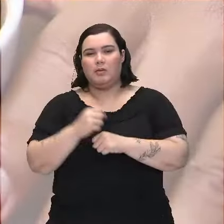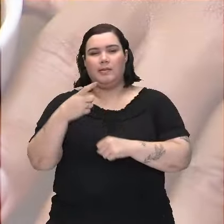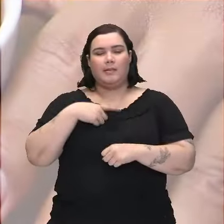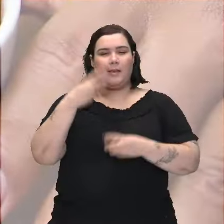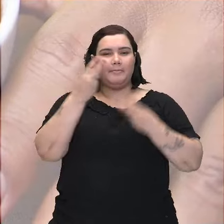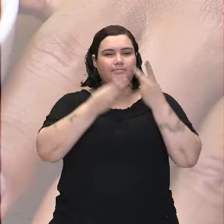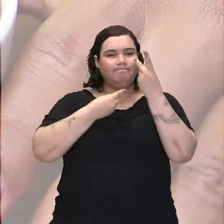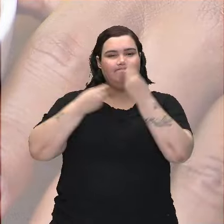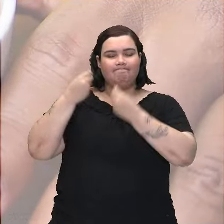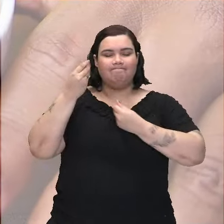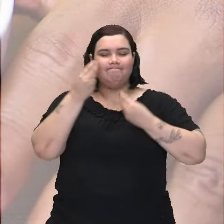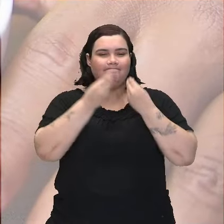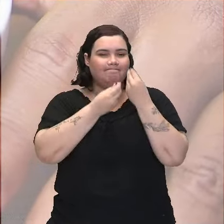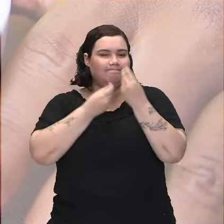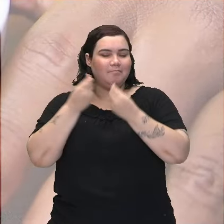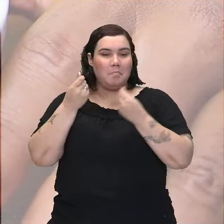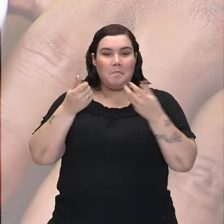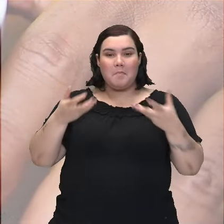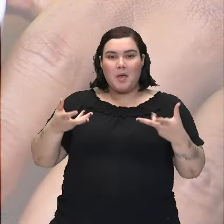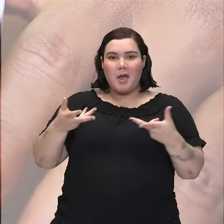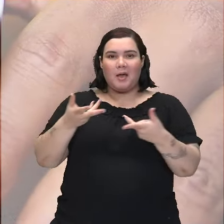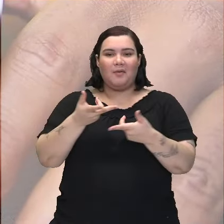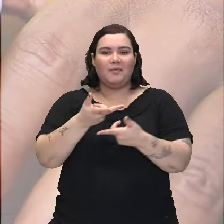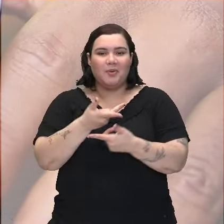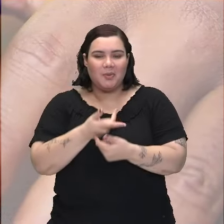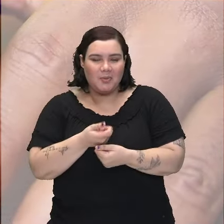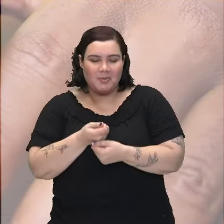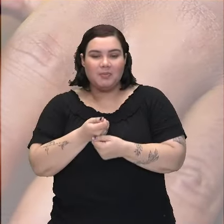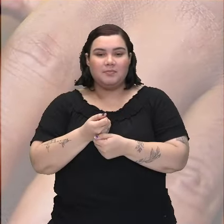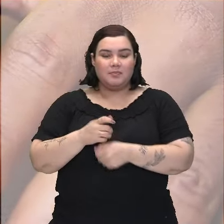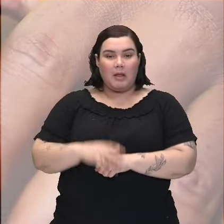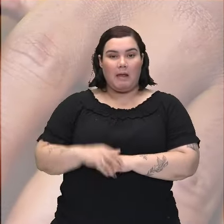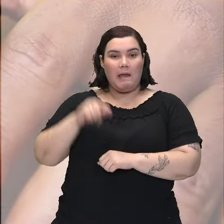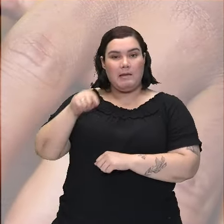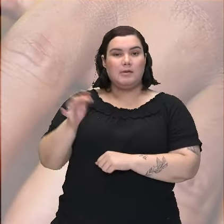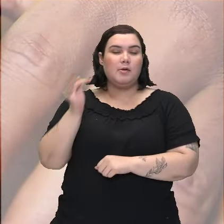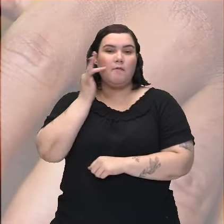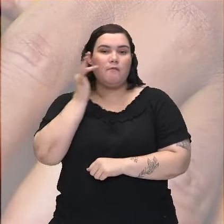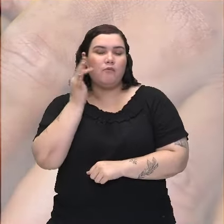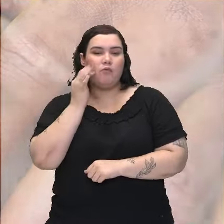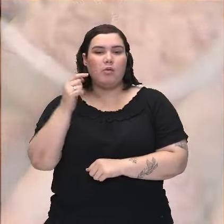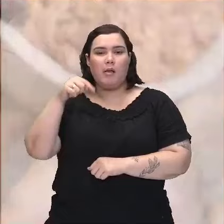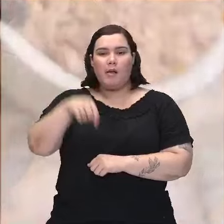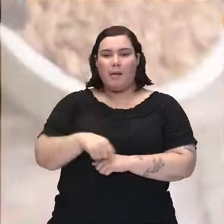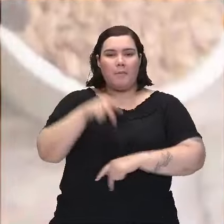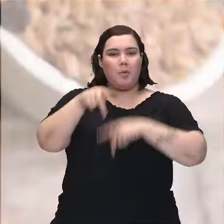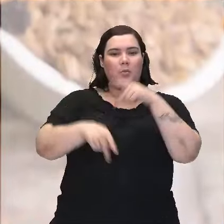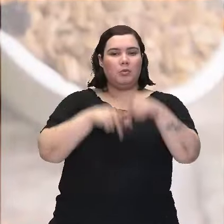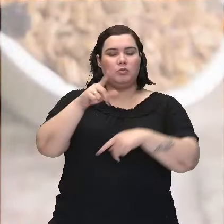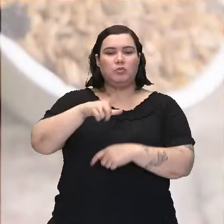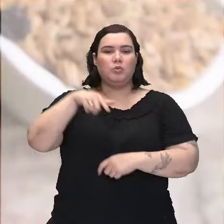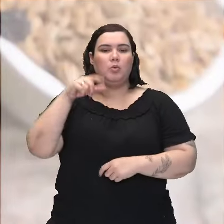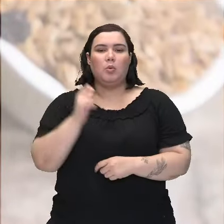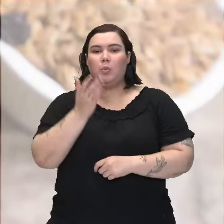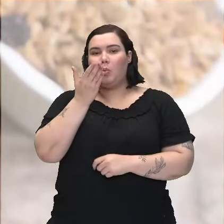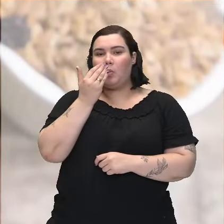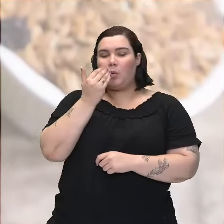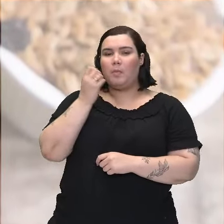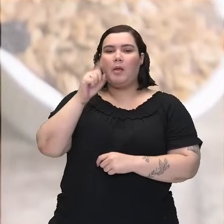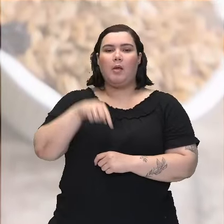de sabor e nutrientes. Esse fruto é uma escolha popular para uma